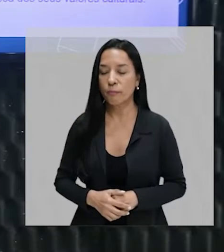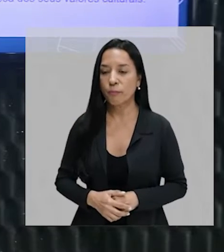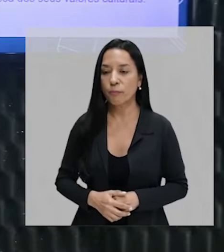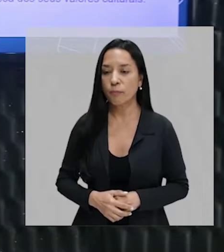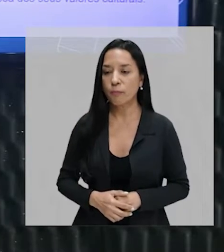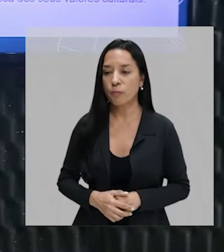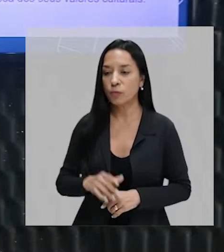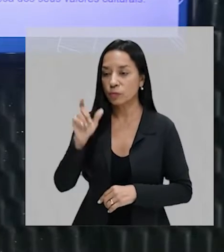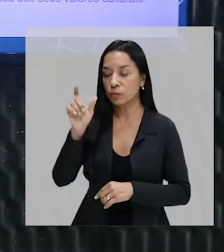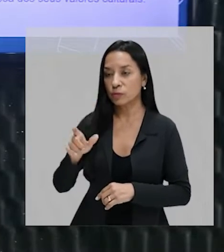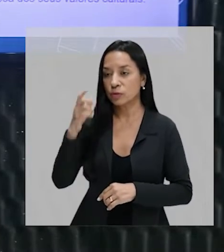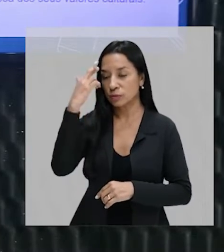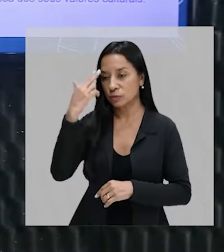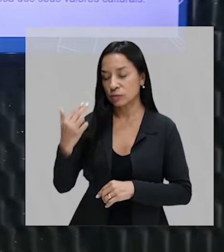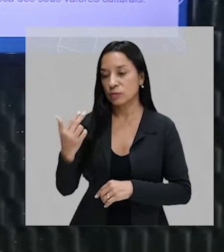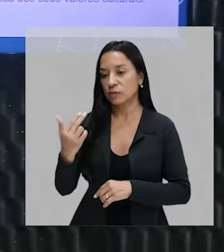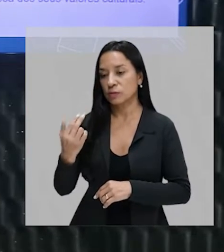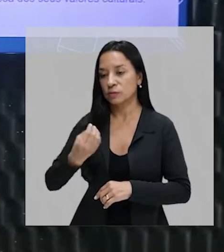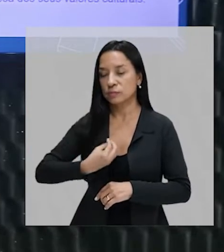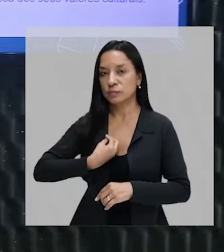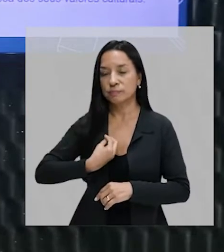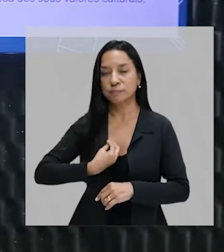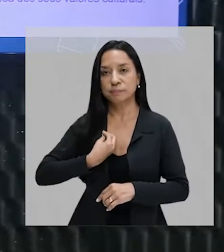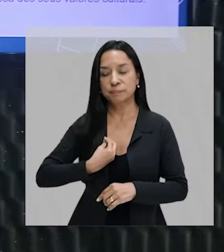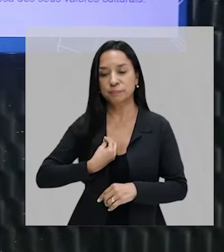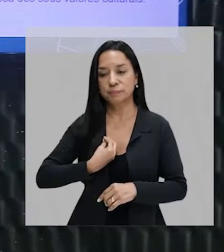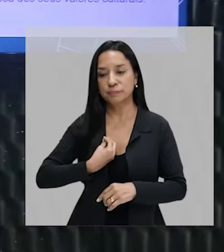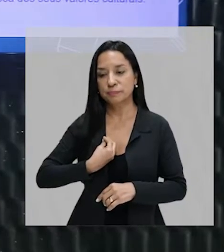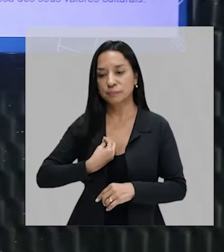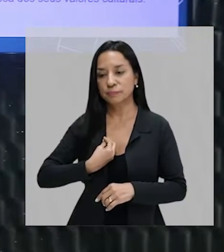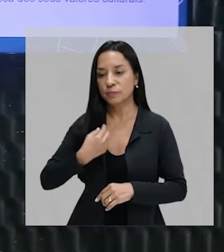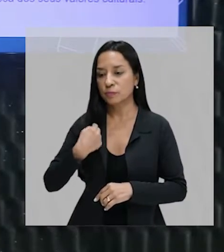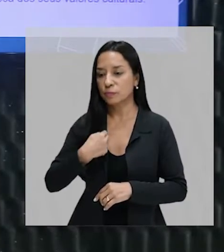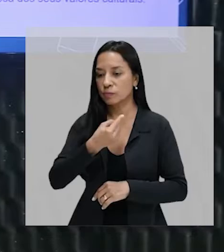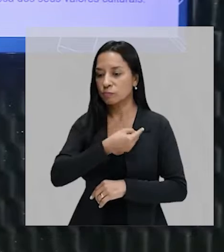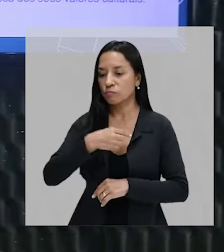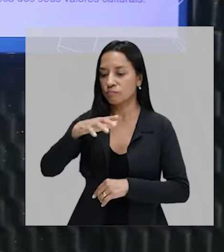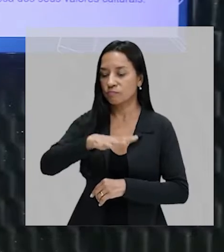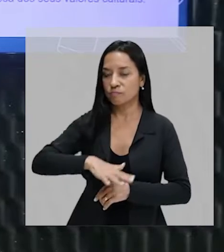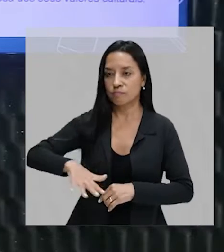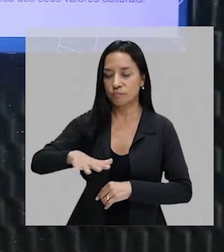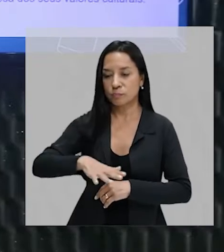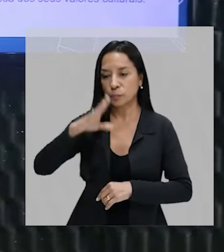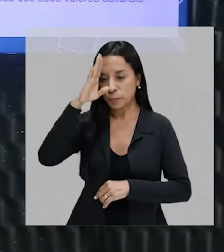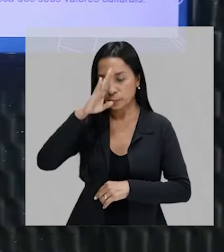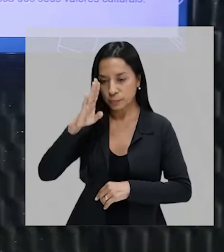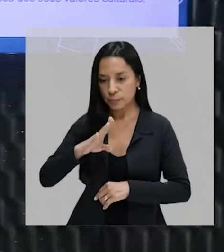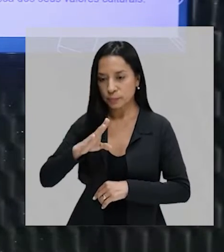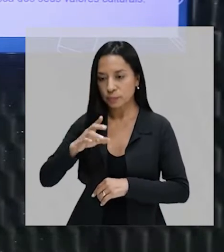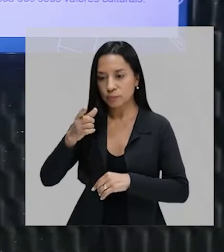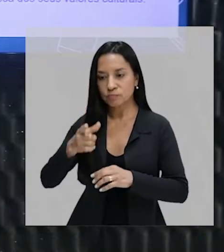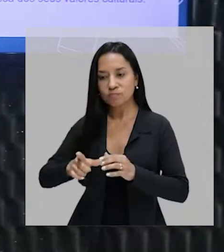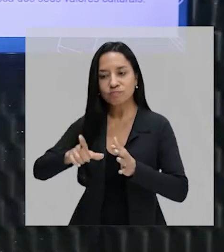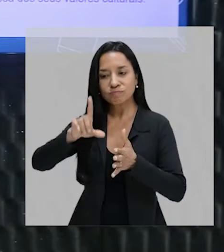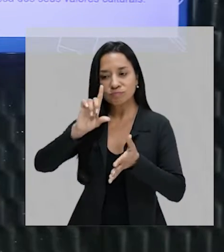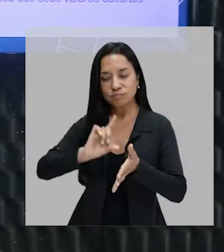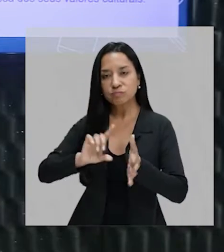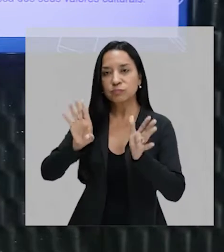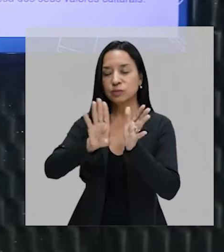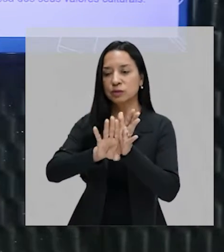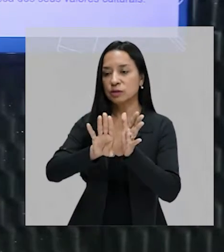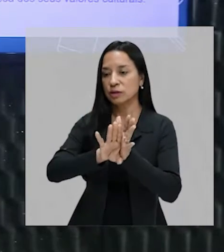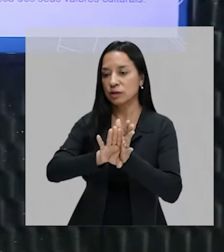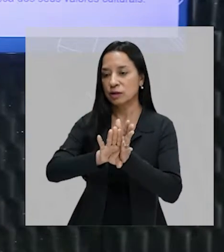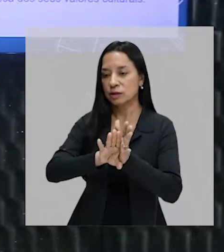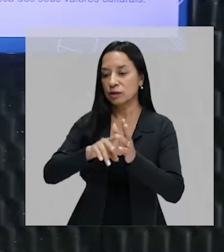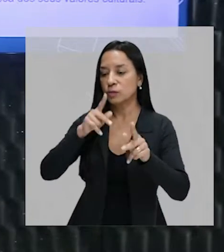sujeitos históricos que estavam presente e em nosso território muito antes da chegada